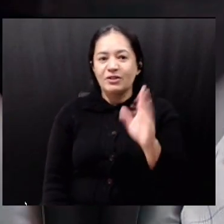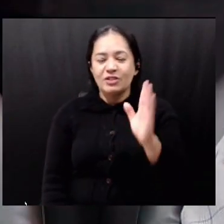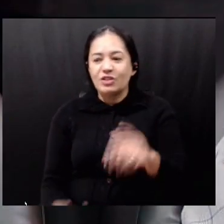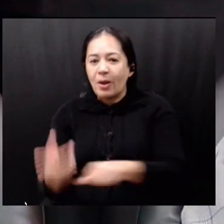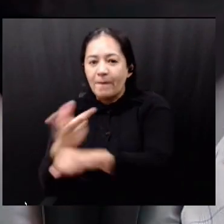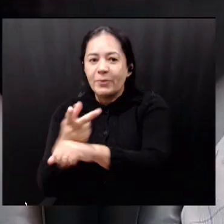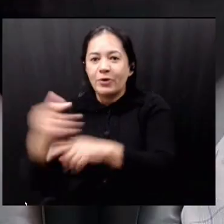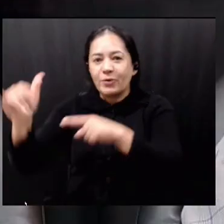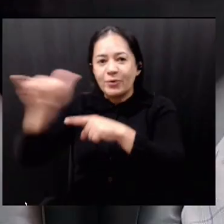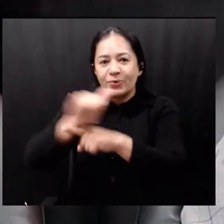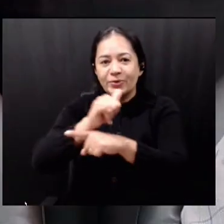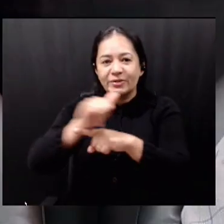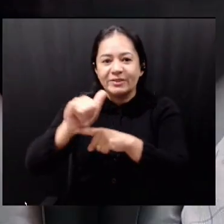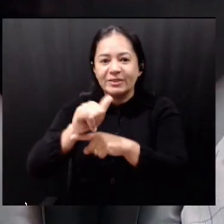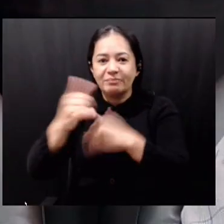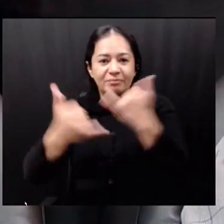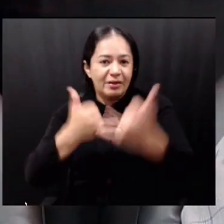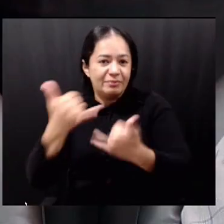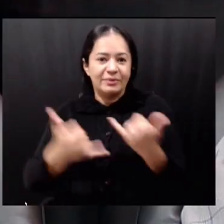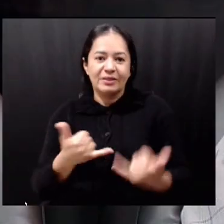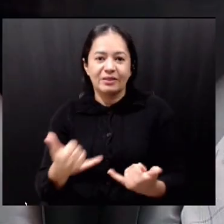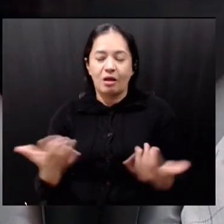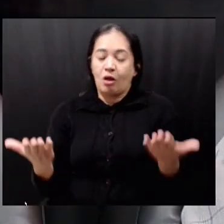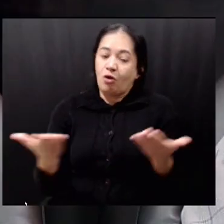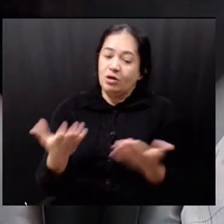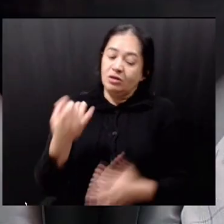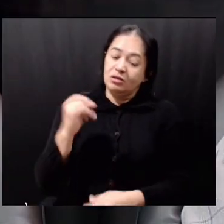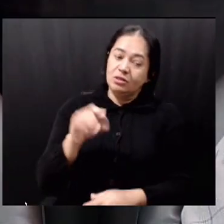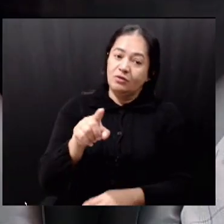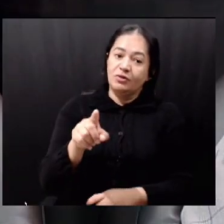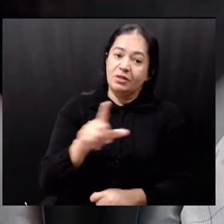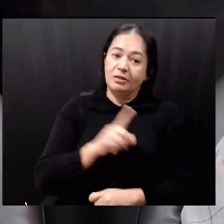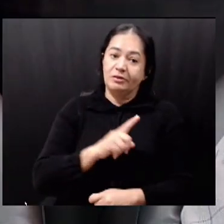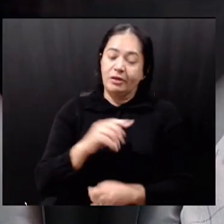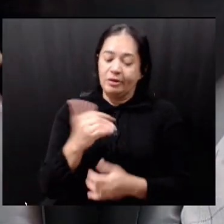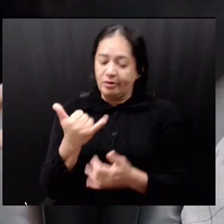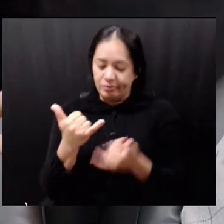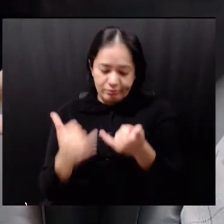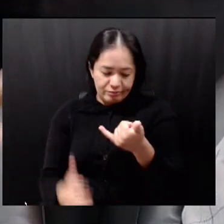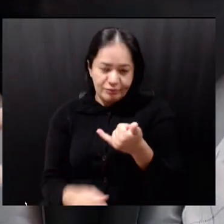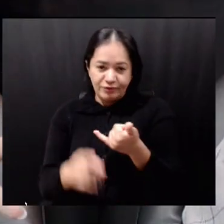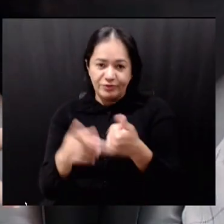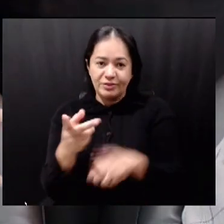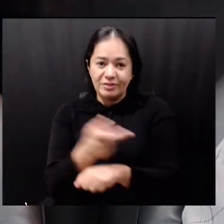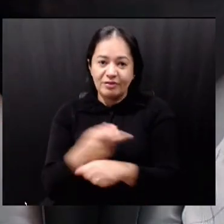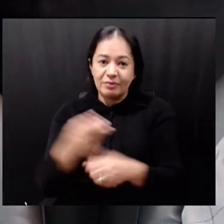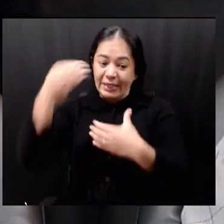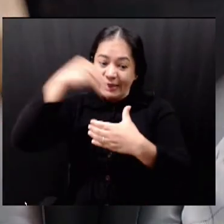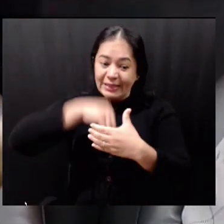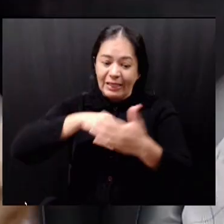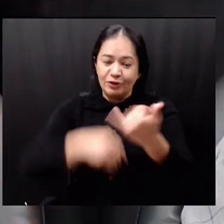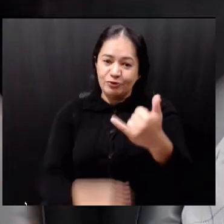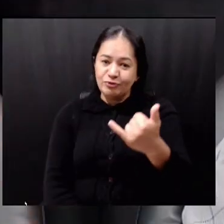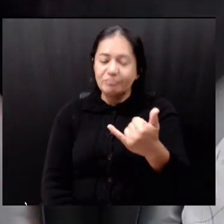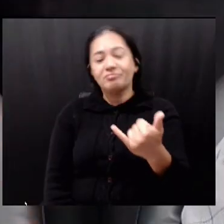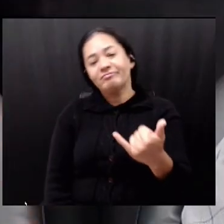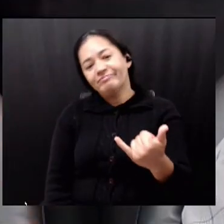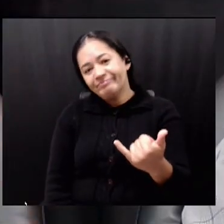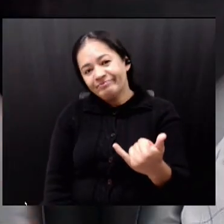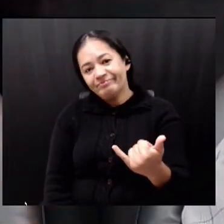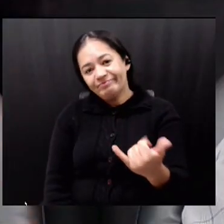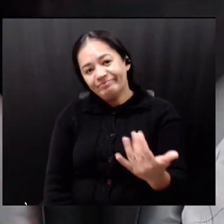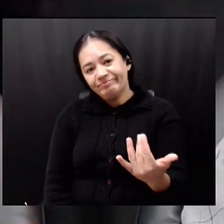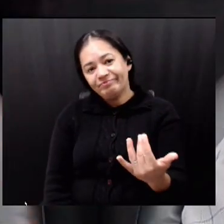pra brincar. Agora, se você tem um celular, você vai buscar ali dentro daquele material. exato. Você não vai olhar ao